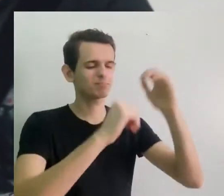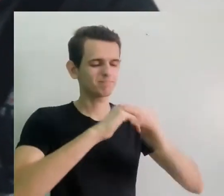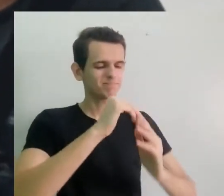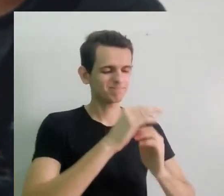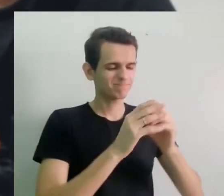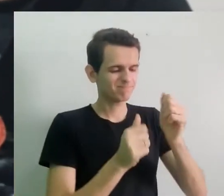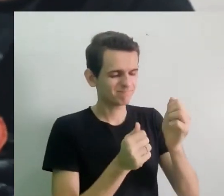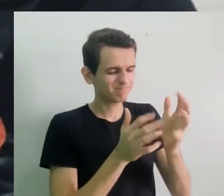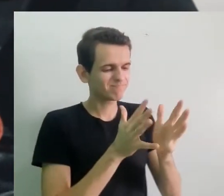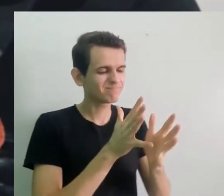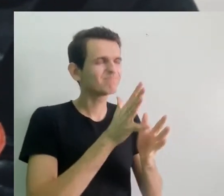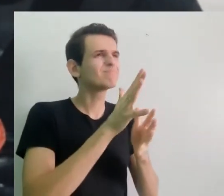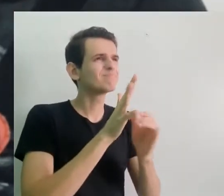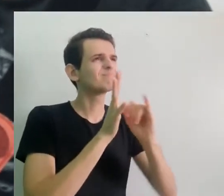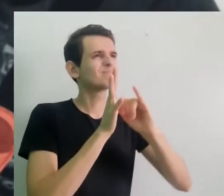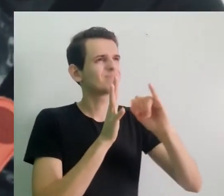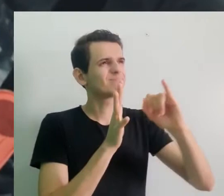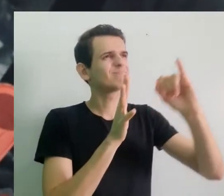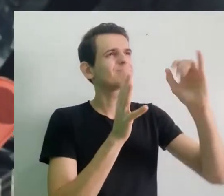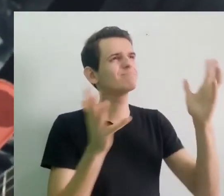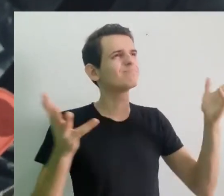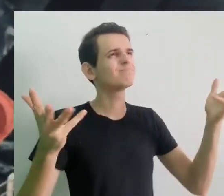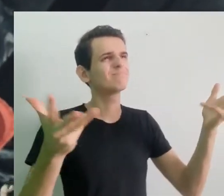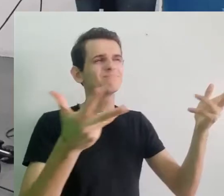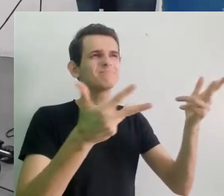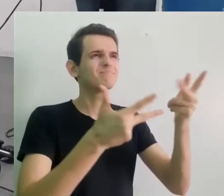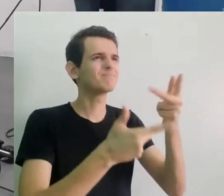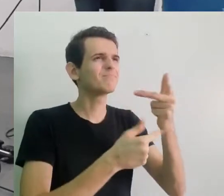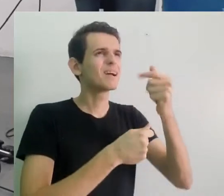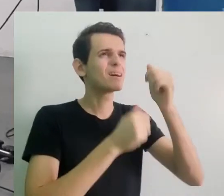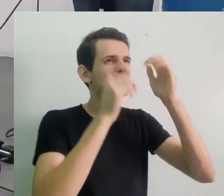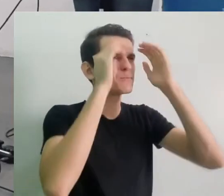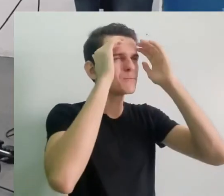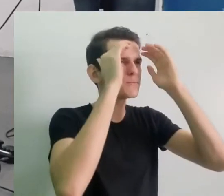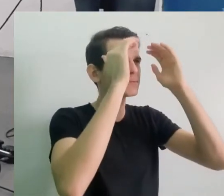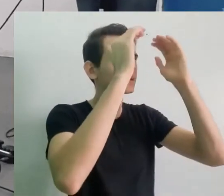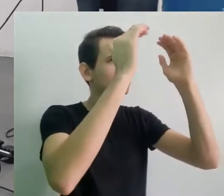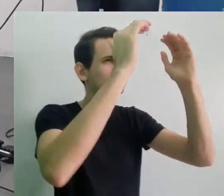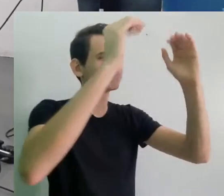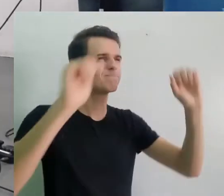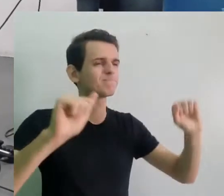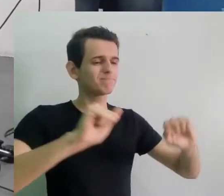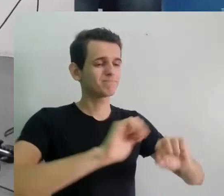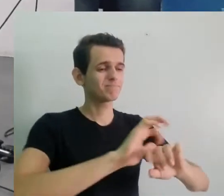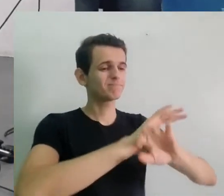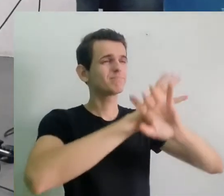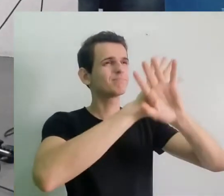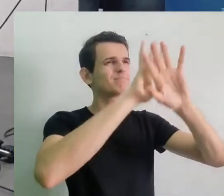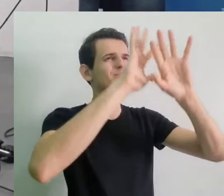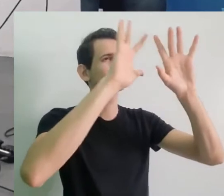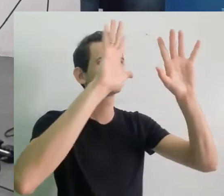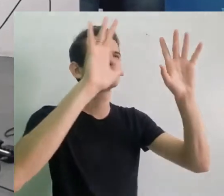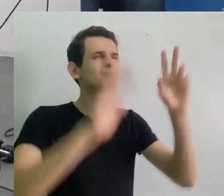é pra dizer que te pertenço, Deus. A honra, a